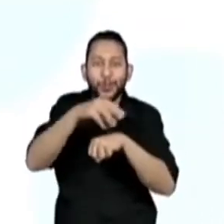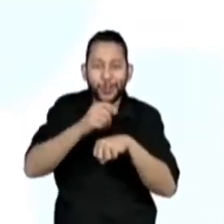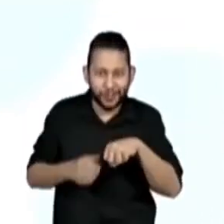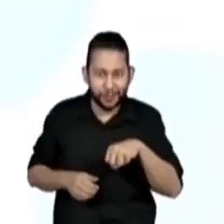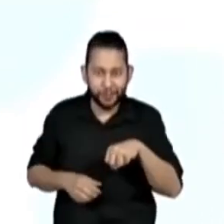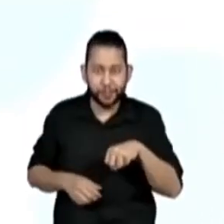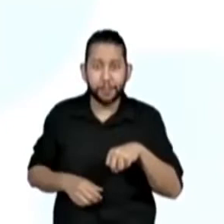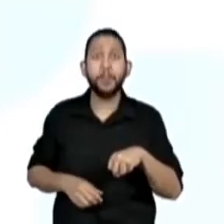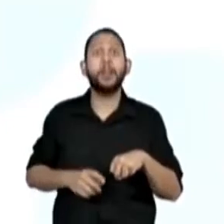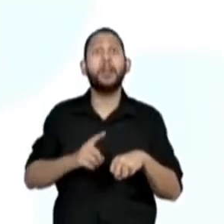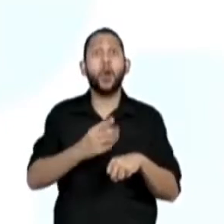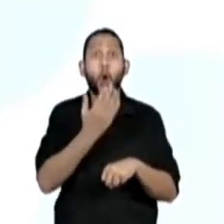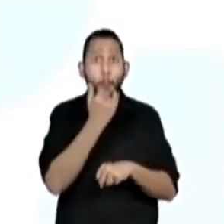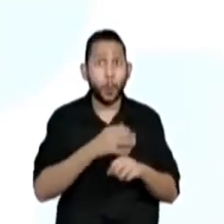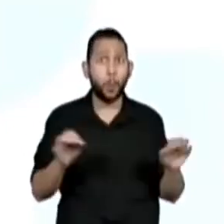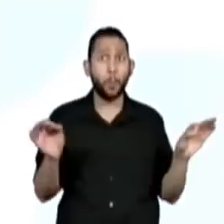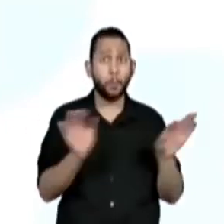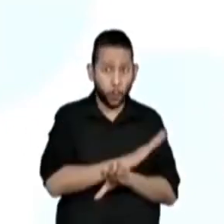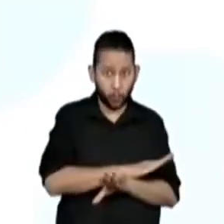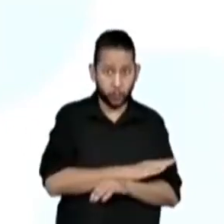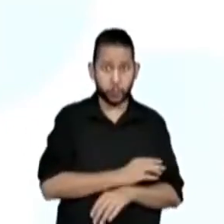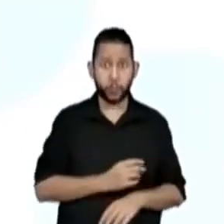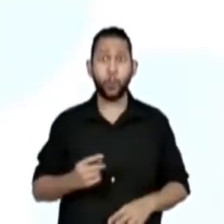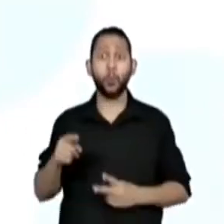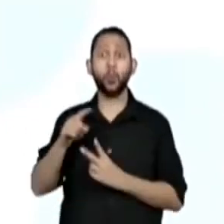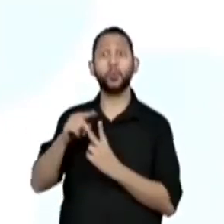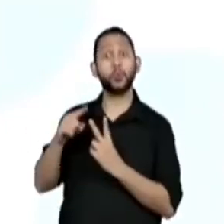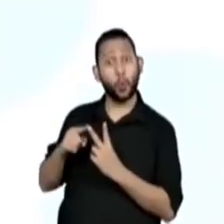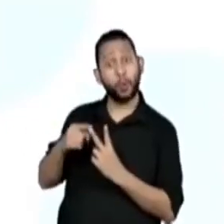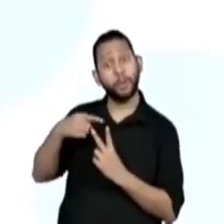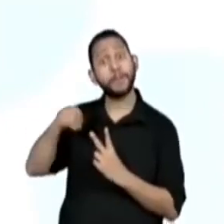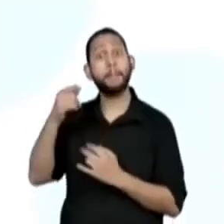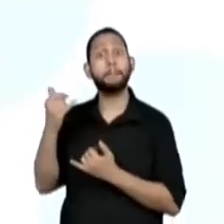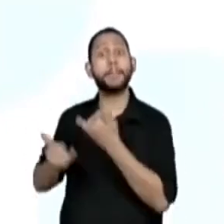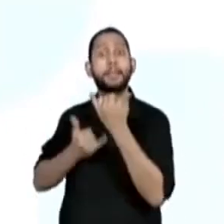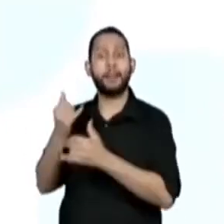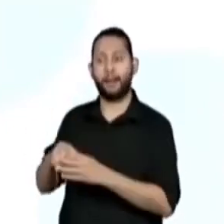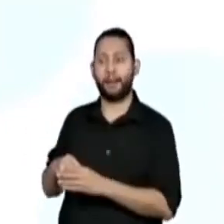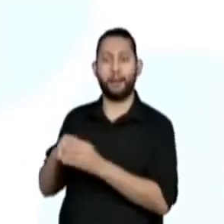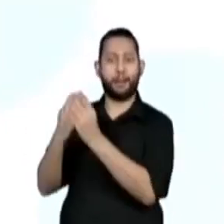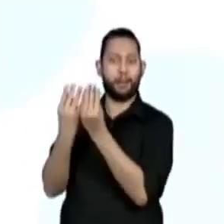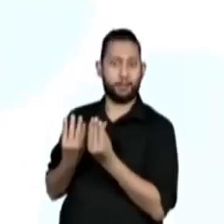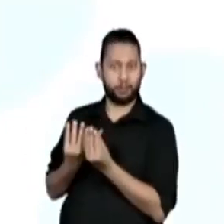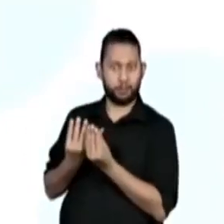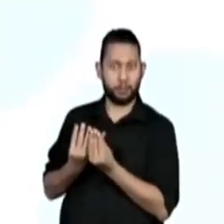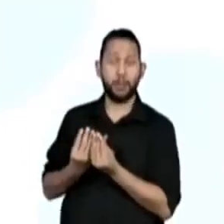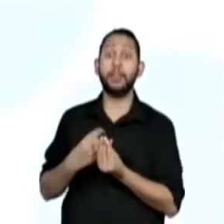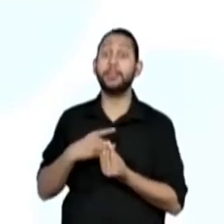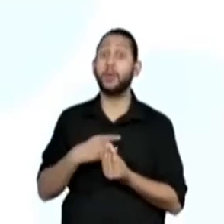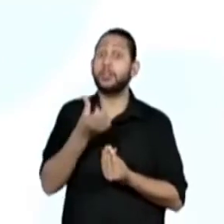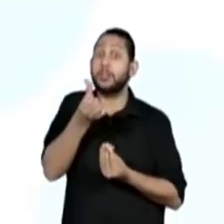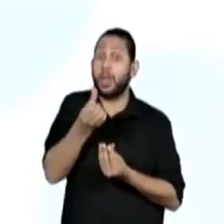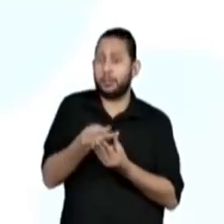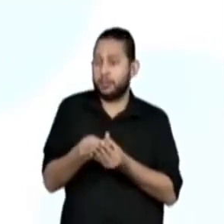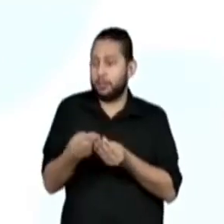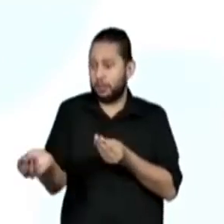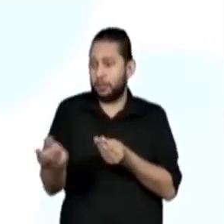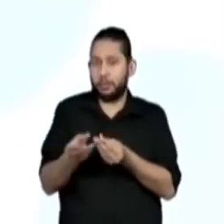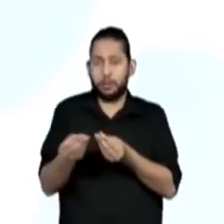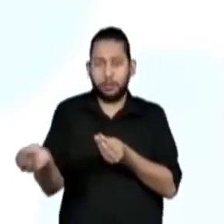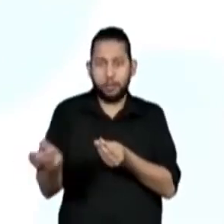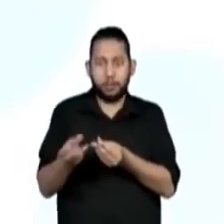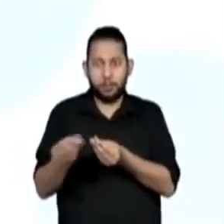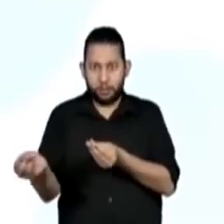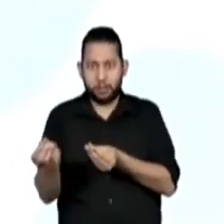de cartas. Na mesma linha ele distribuiu seis cartas para Giovanni e nove Cartas Para ele